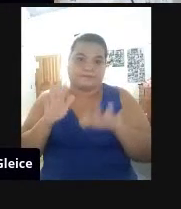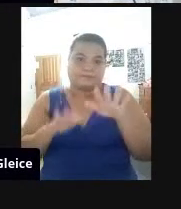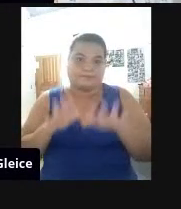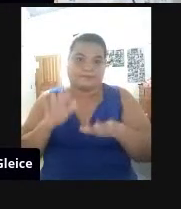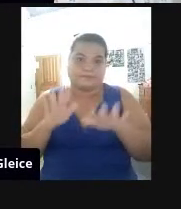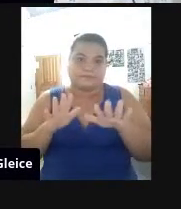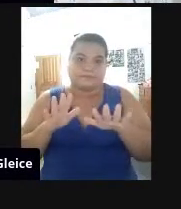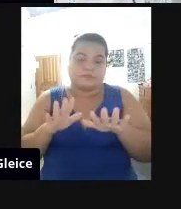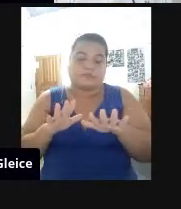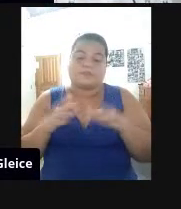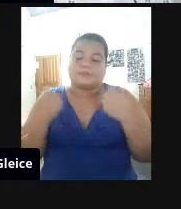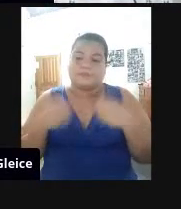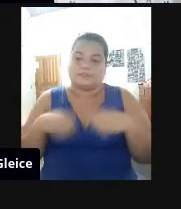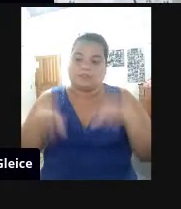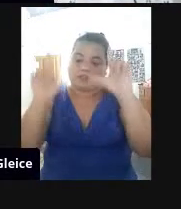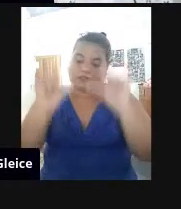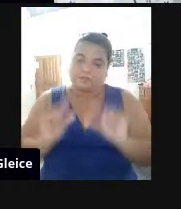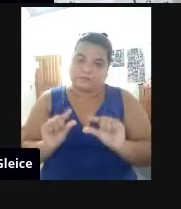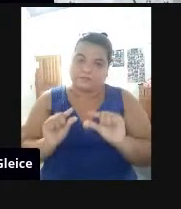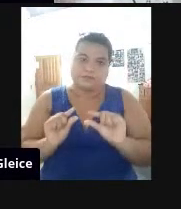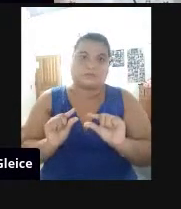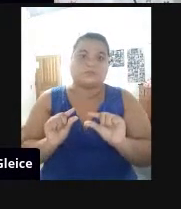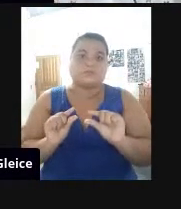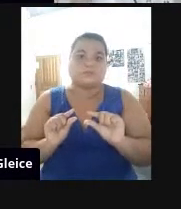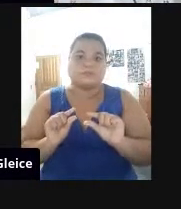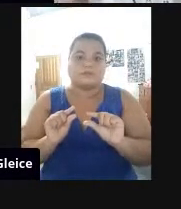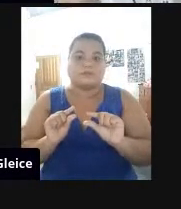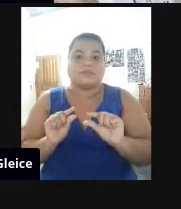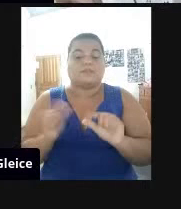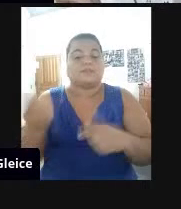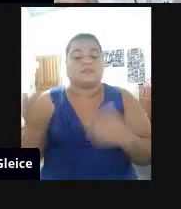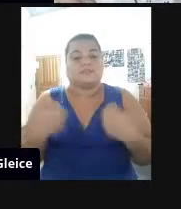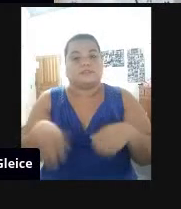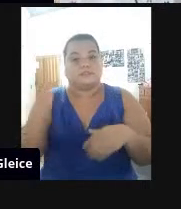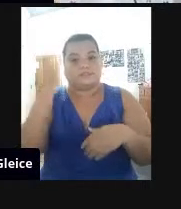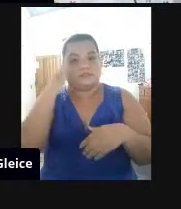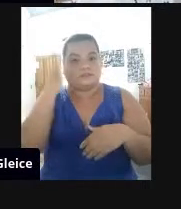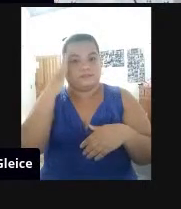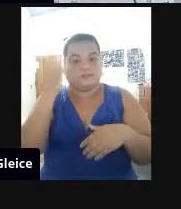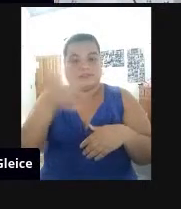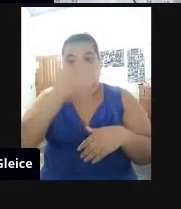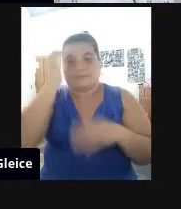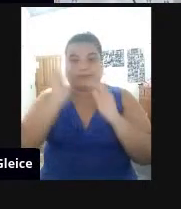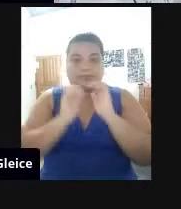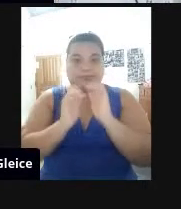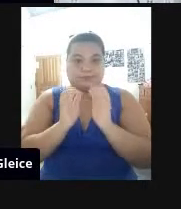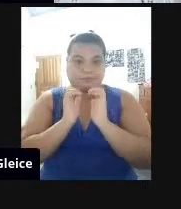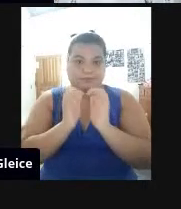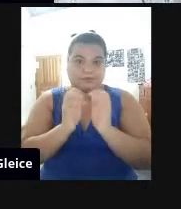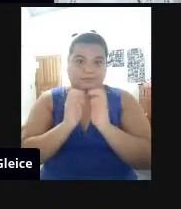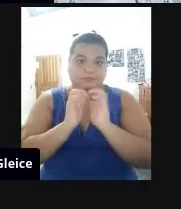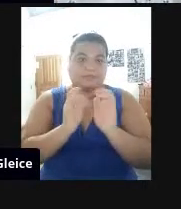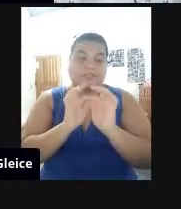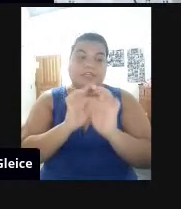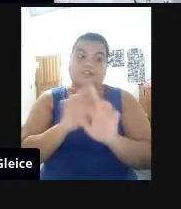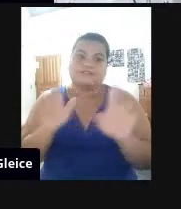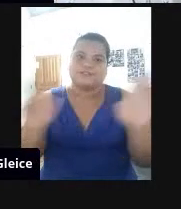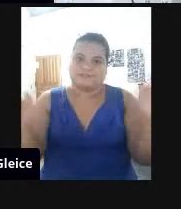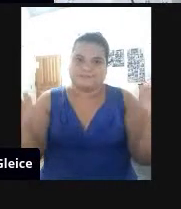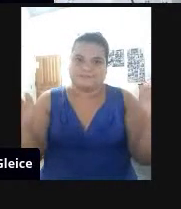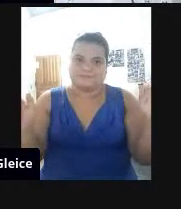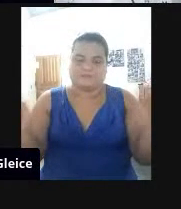melhor para a saúde de todo mundo, né? Só que a gente tem que entender que o indivíduo que não tem nenhuma alteração metabólica, ele